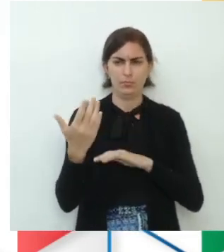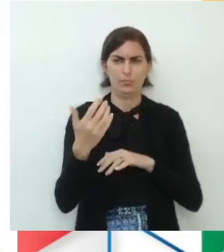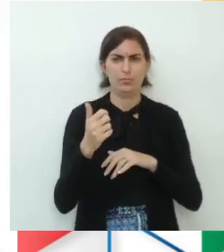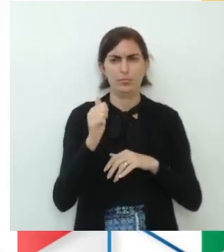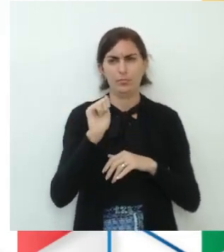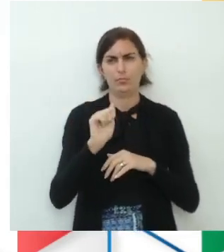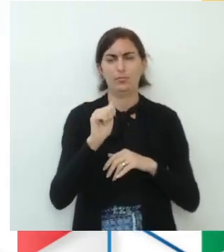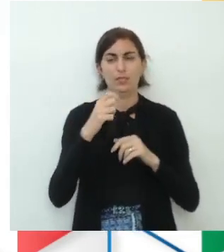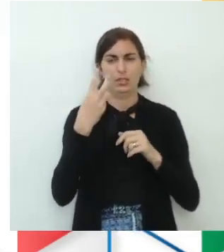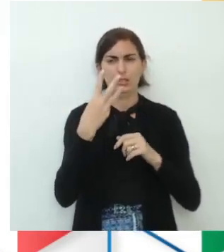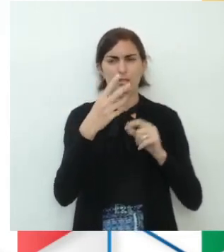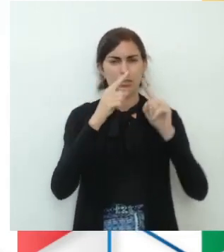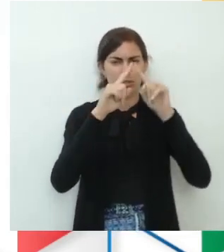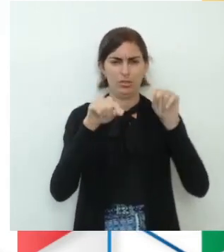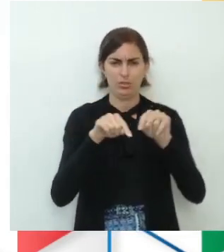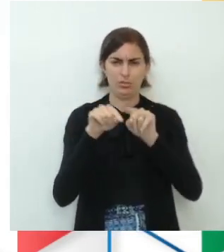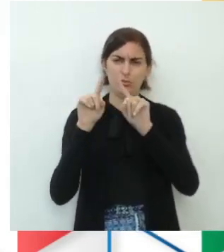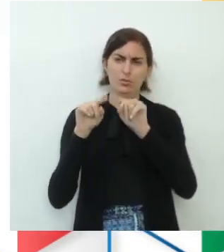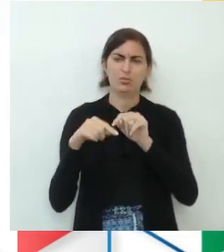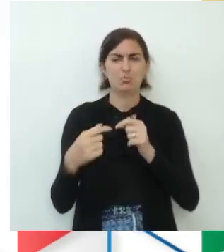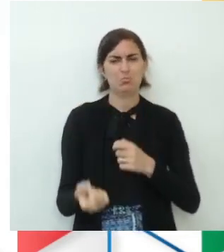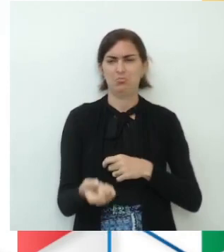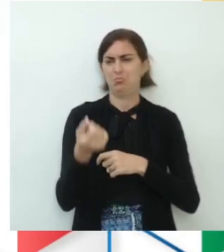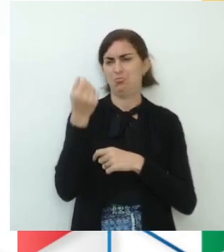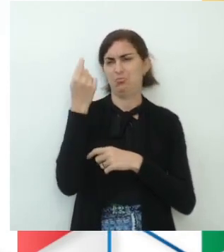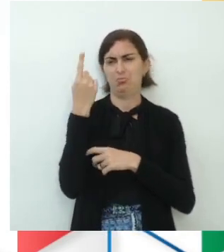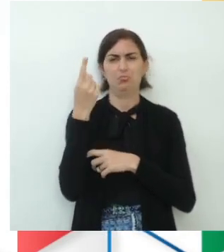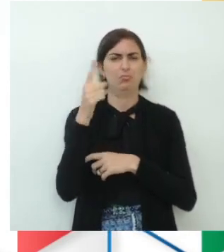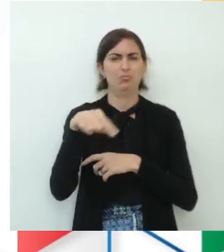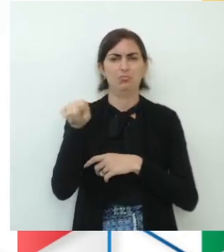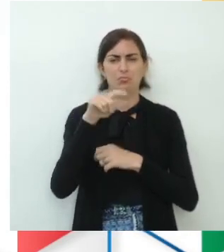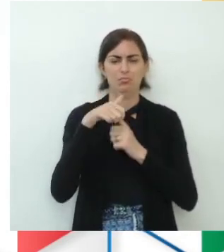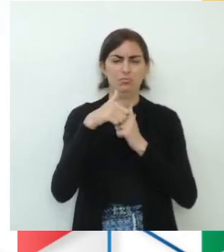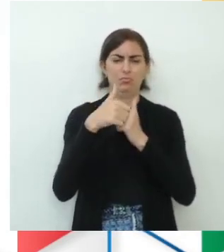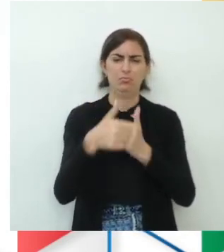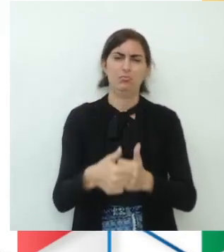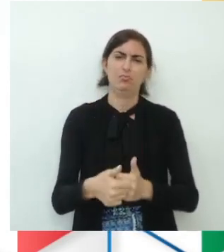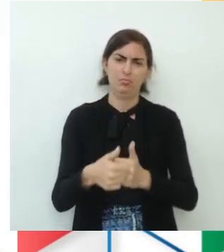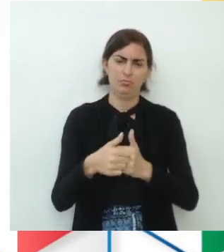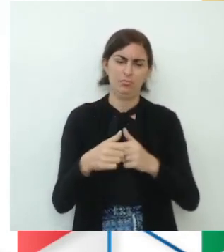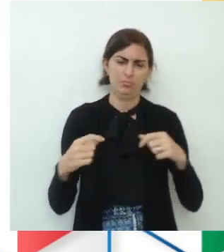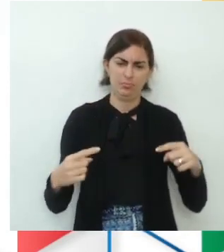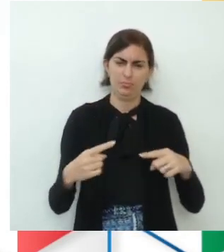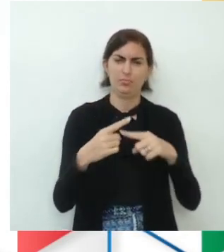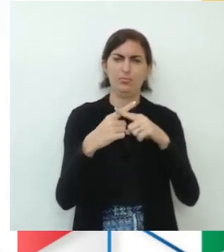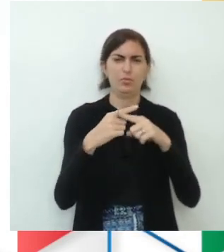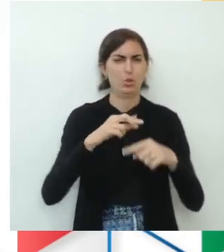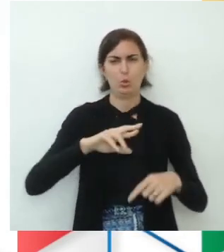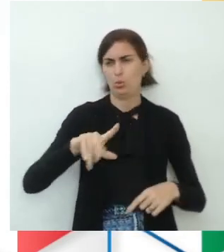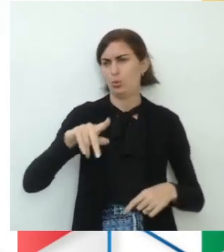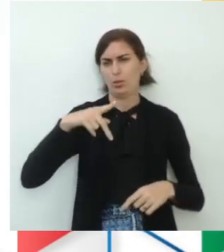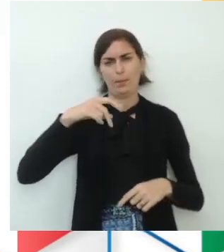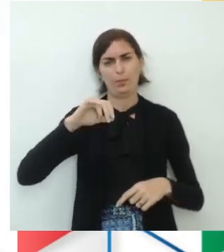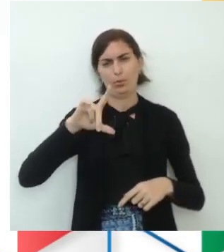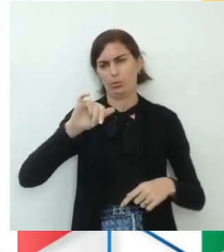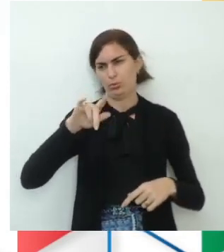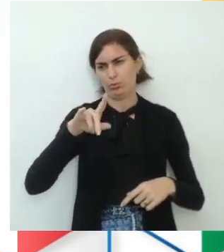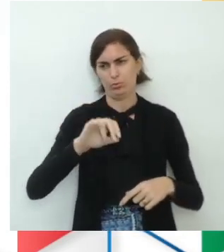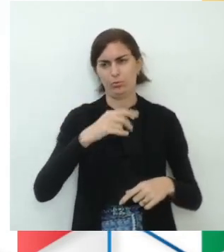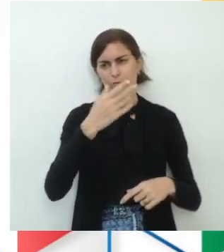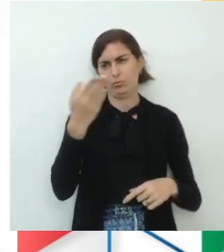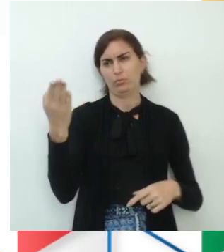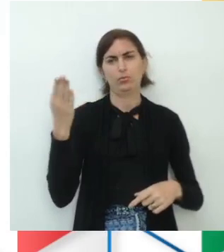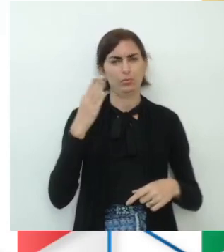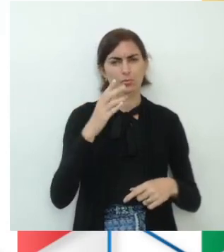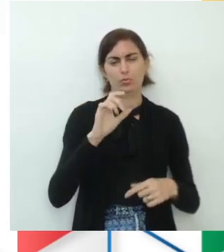A, ou 3 triângulos, não sei, é meio estranha aí, ela já tem segmentos de retas que se cruzam, não é um polígono, ok?